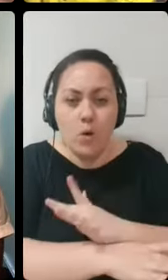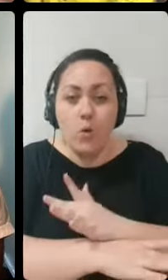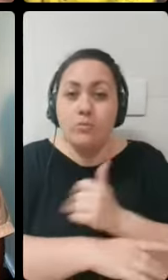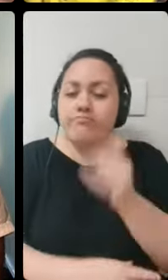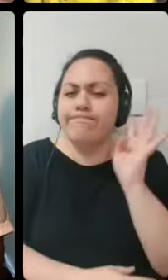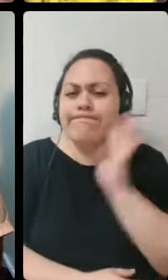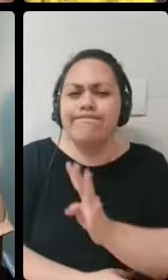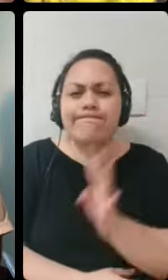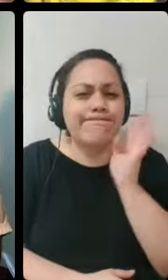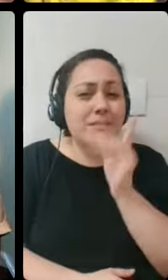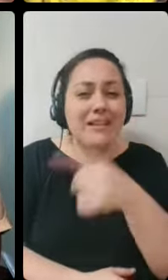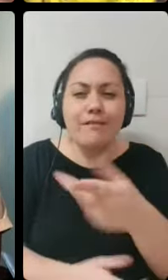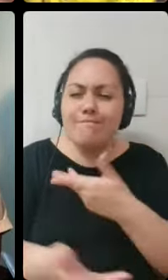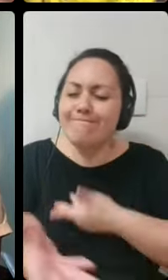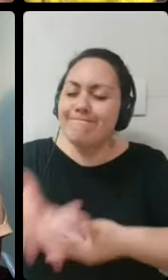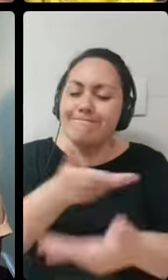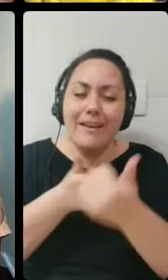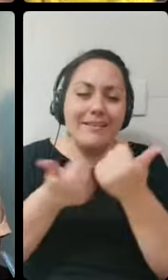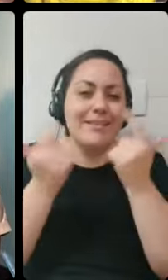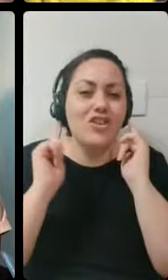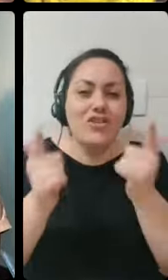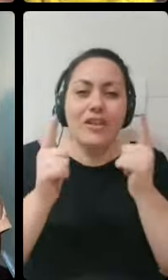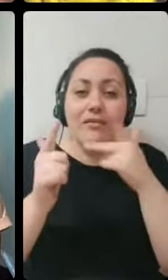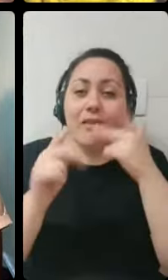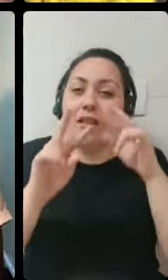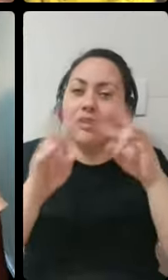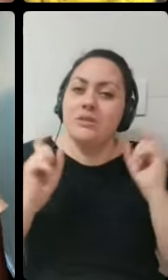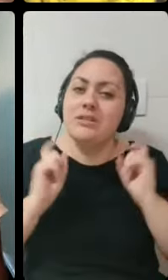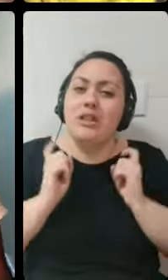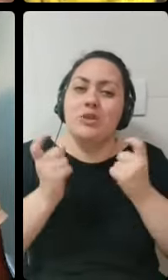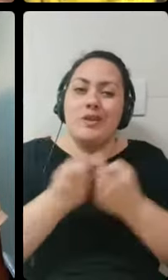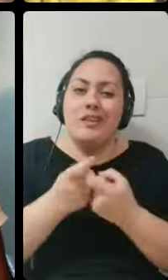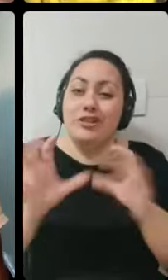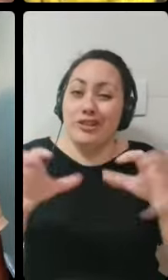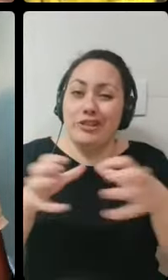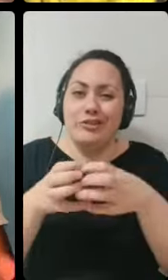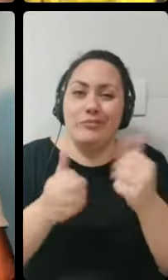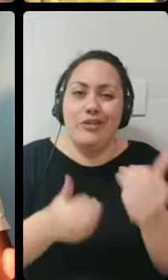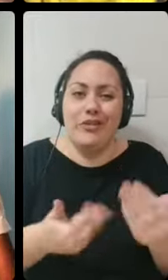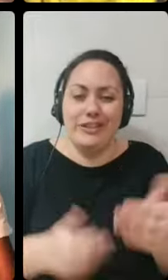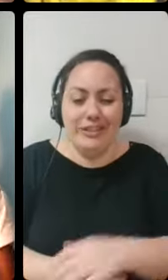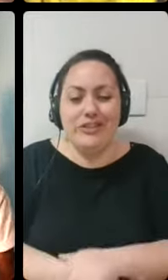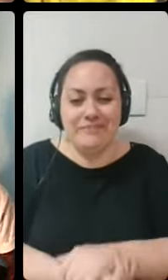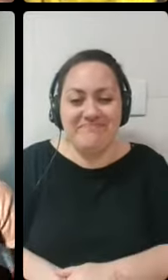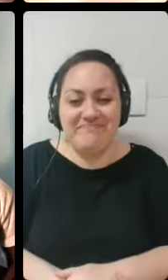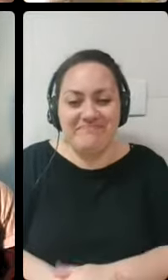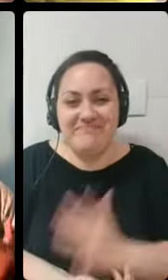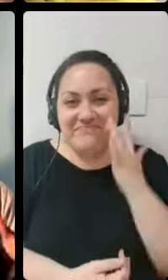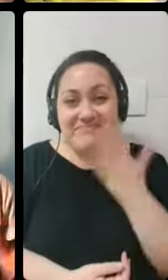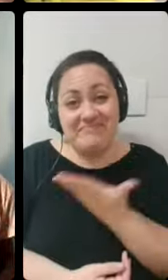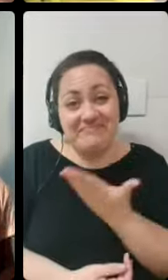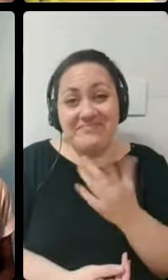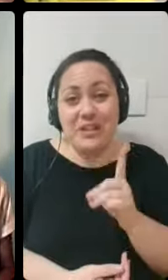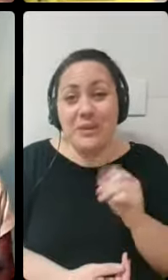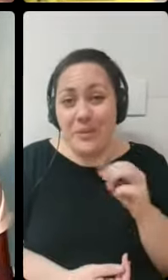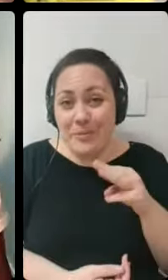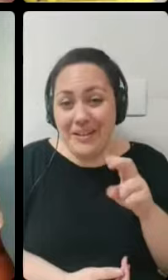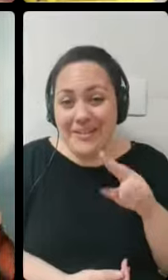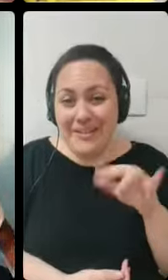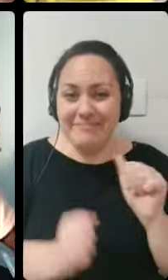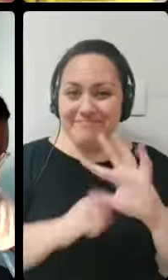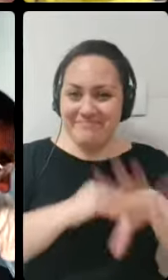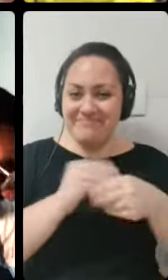divertido falar sobre sexualidade com adolescente. Então, acho que. Não sei, vou deixar um pouco pra Domênica falar também, senão vou entregar